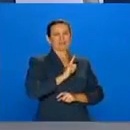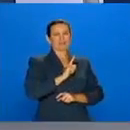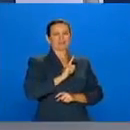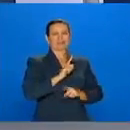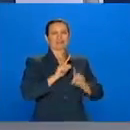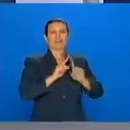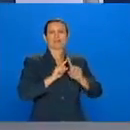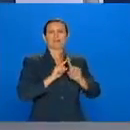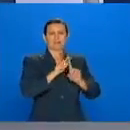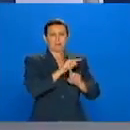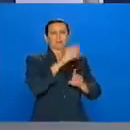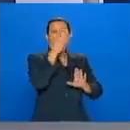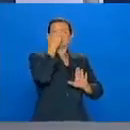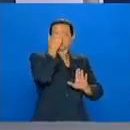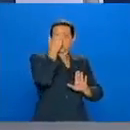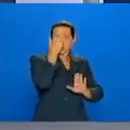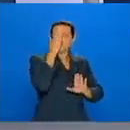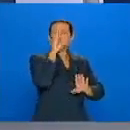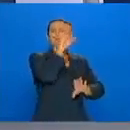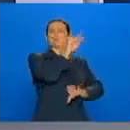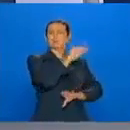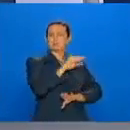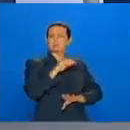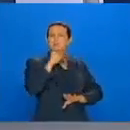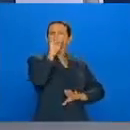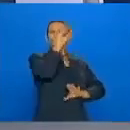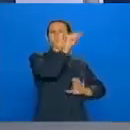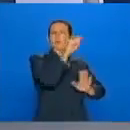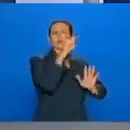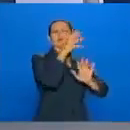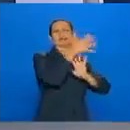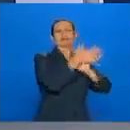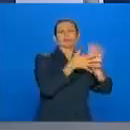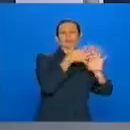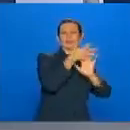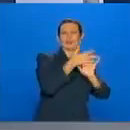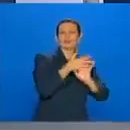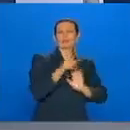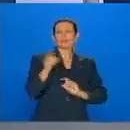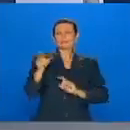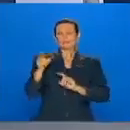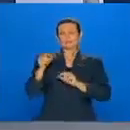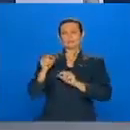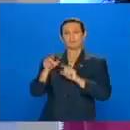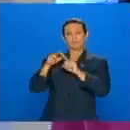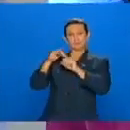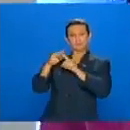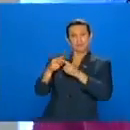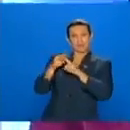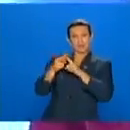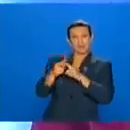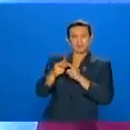usar essa língua. E é mais ou menos essa relação.